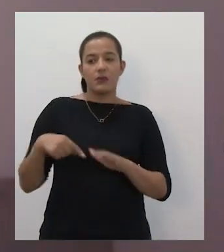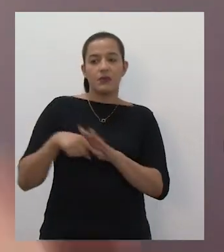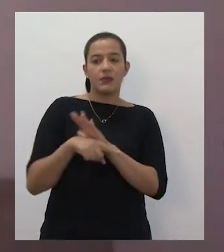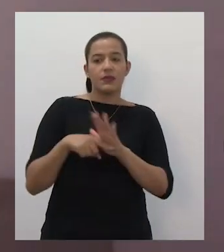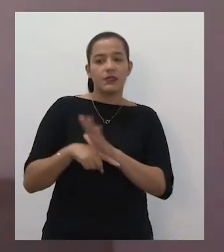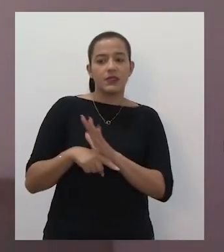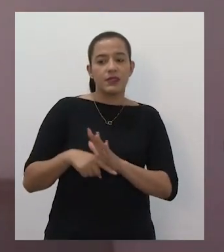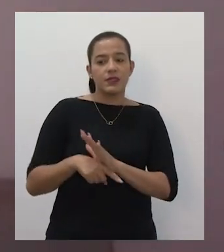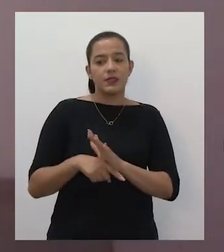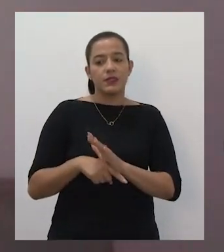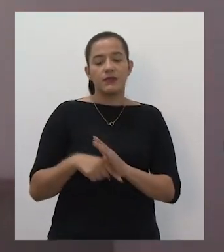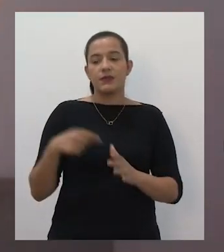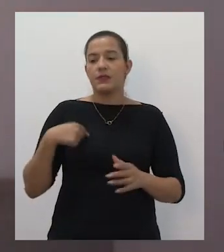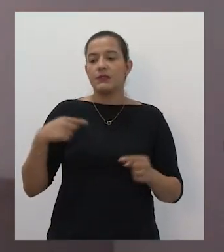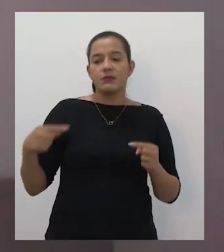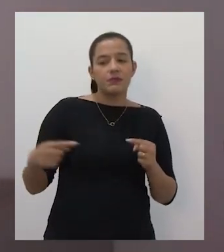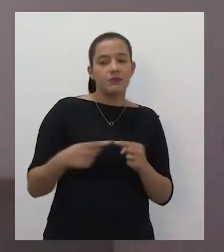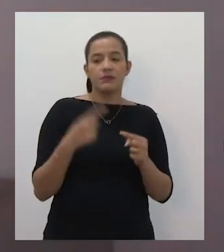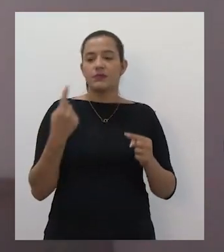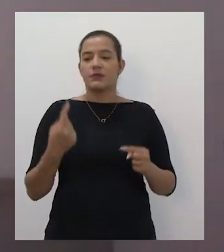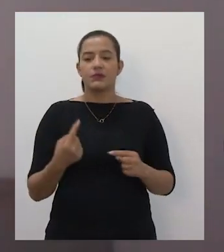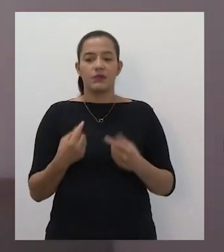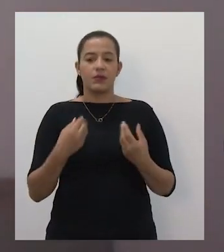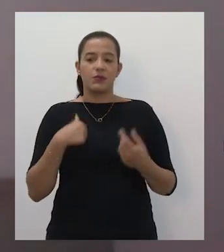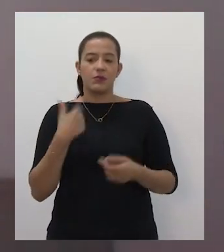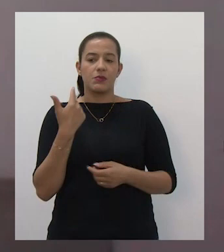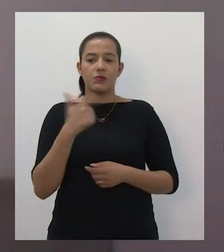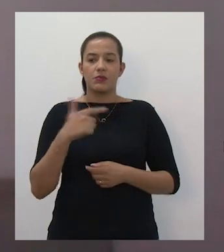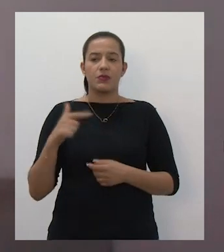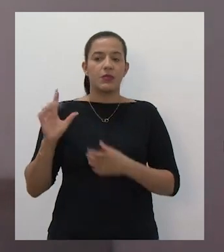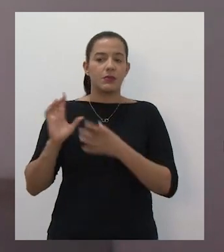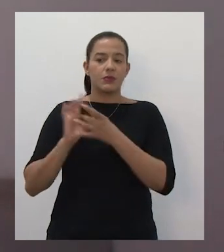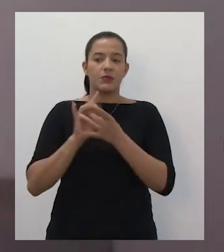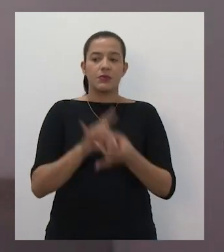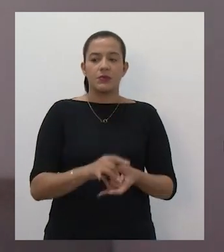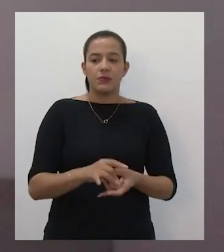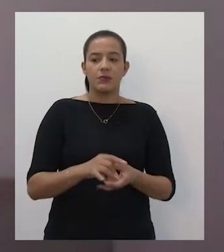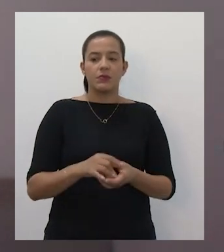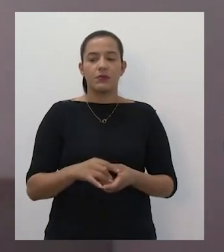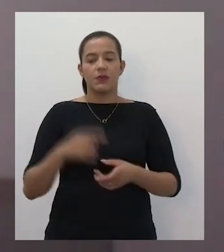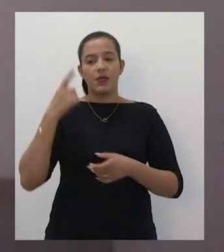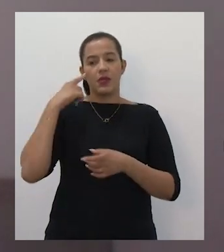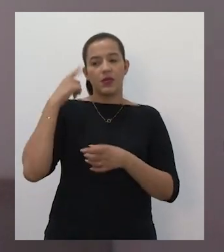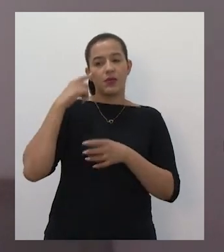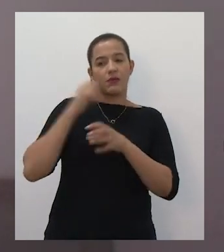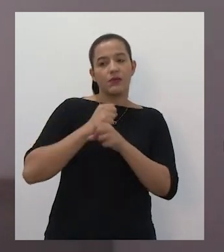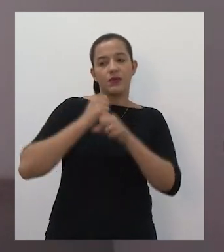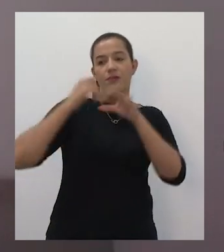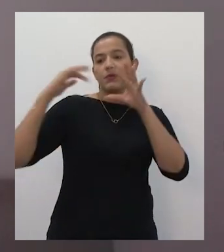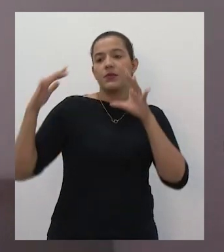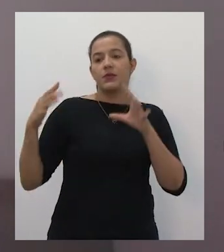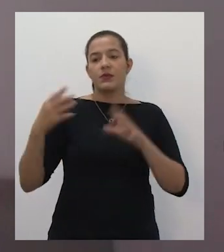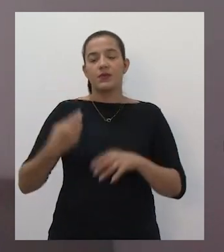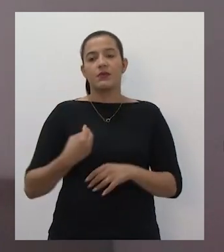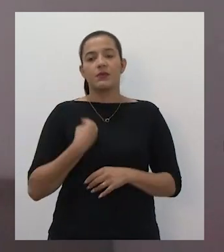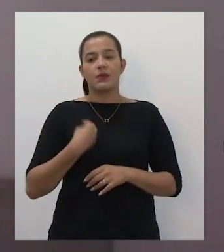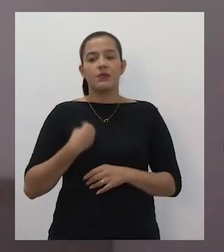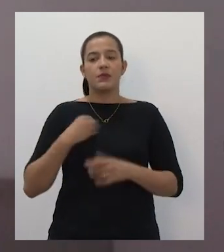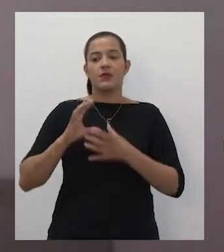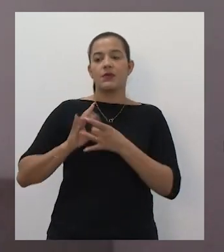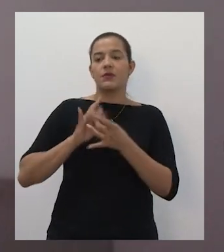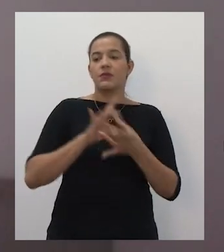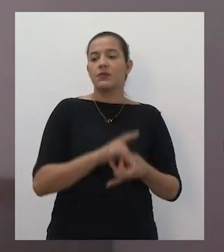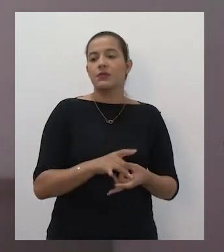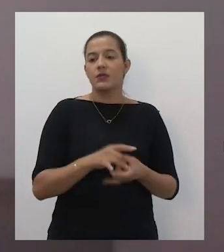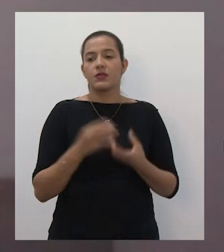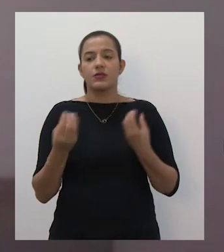fazendo tanto sentido, não serve muito para o meu contexto. Vou imaginar como que isso serviria para o meu contexto.